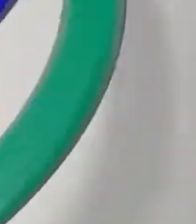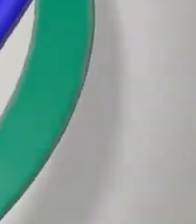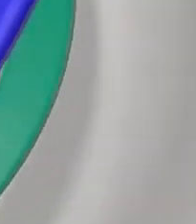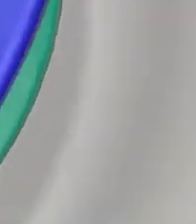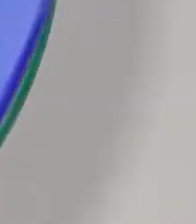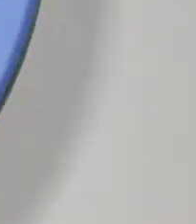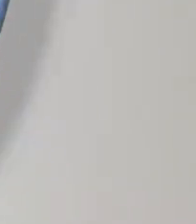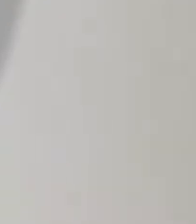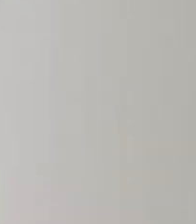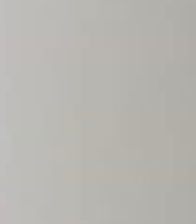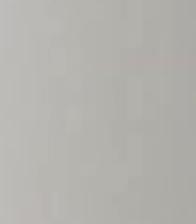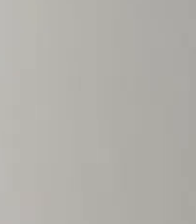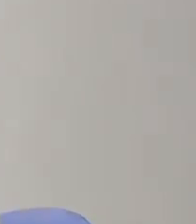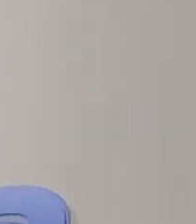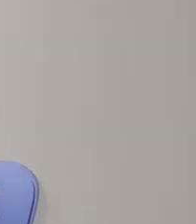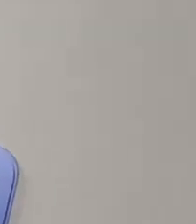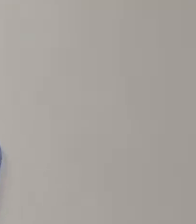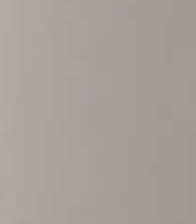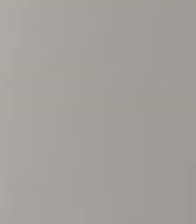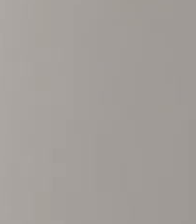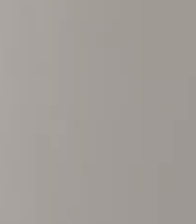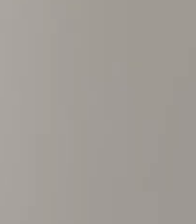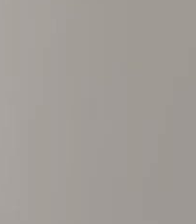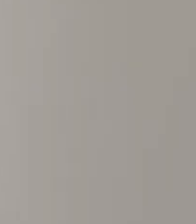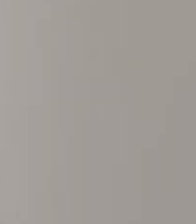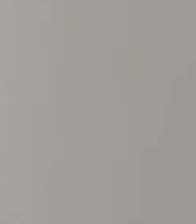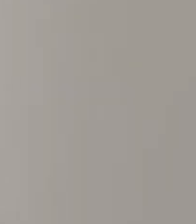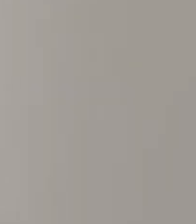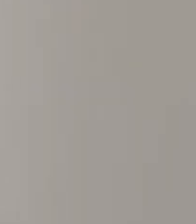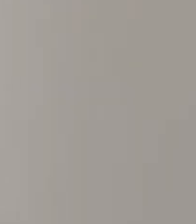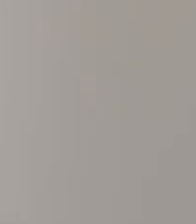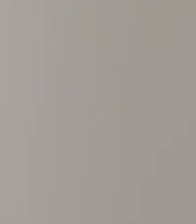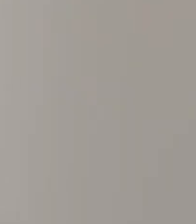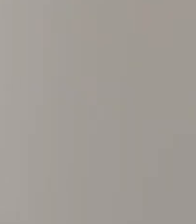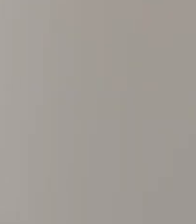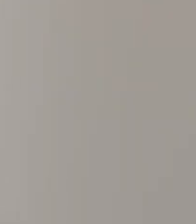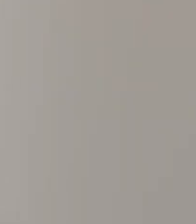TV Fortaleza, a emissora da Casa do